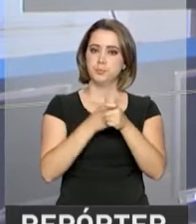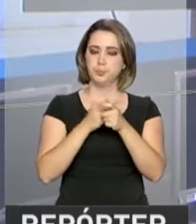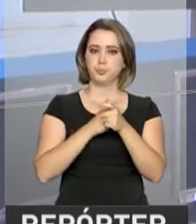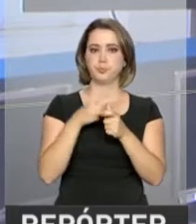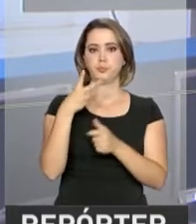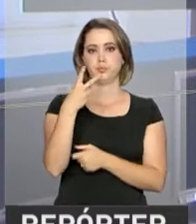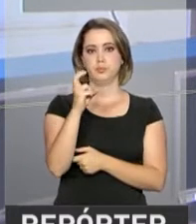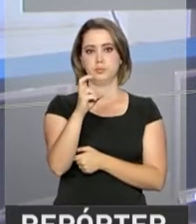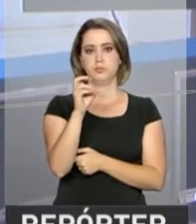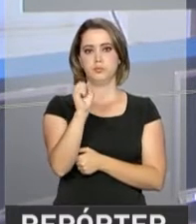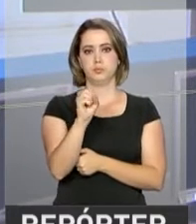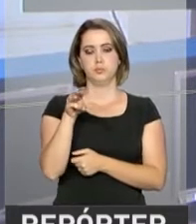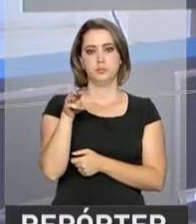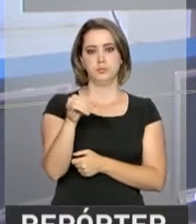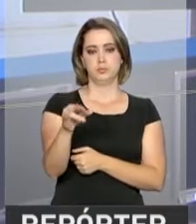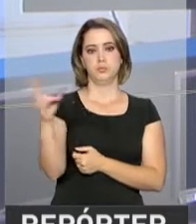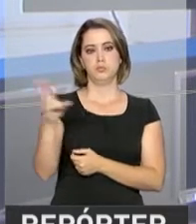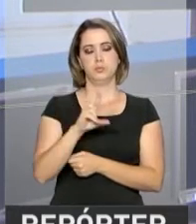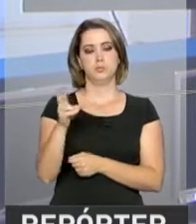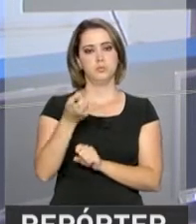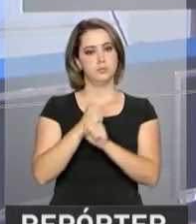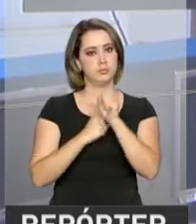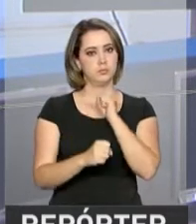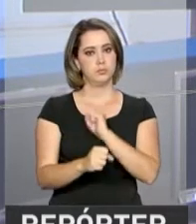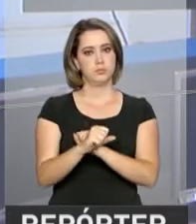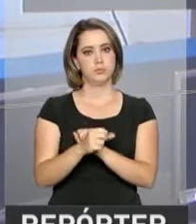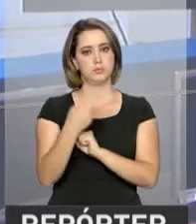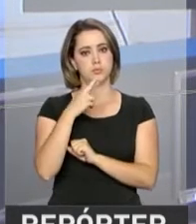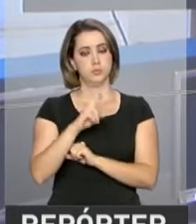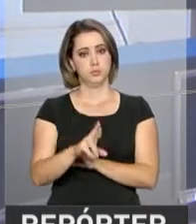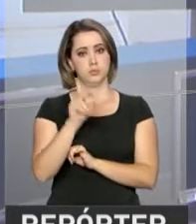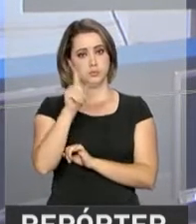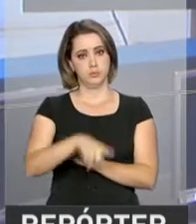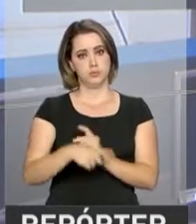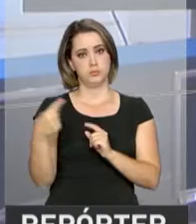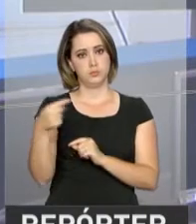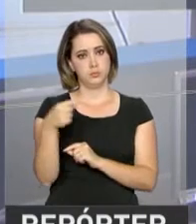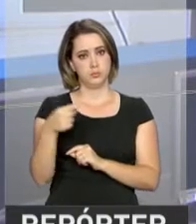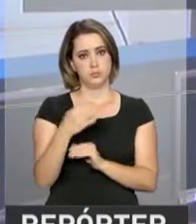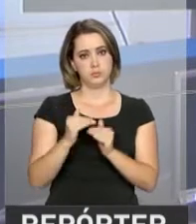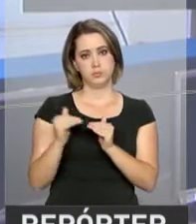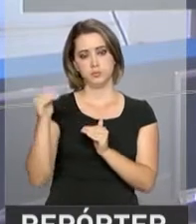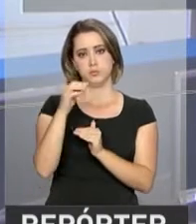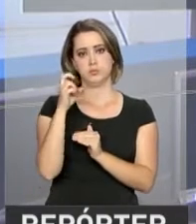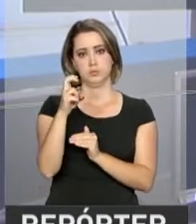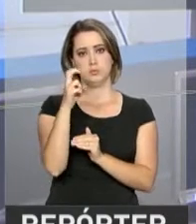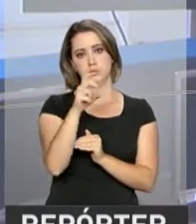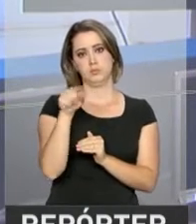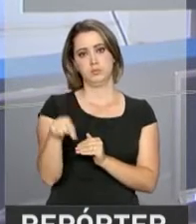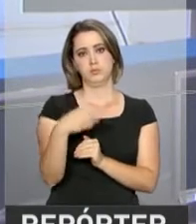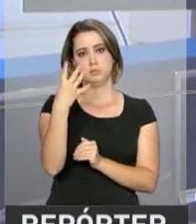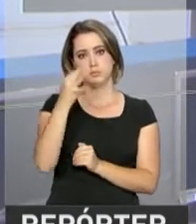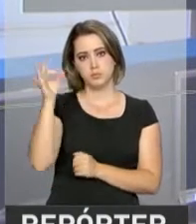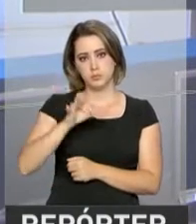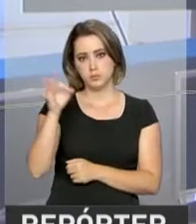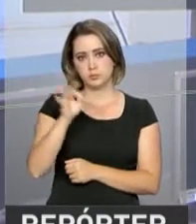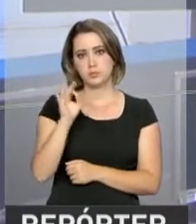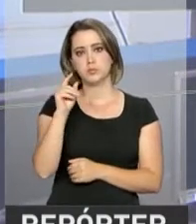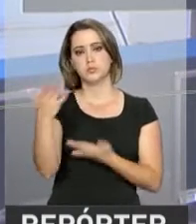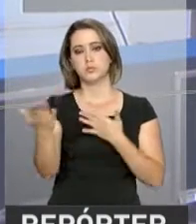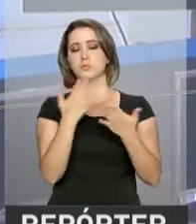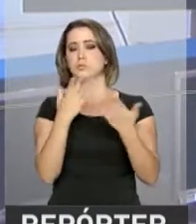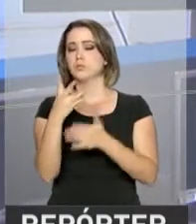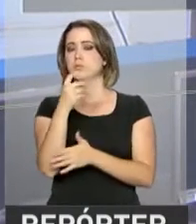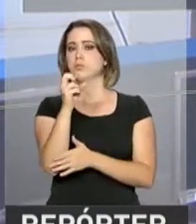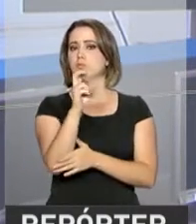de 258 bilhões de reais no ano passado o resultado negativo aumentou 55,4 cento